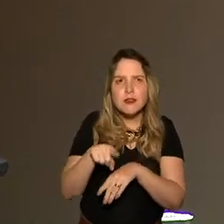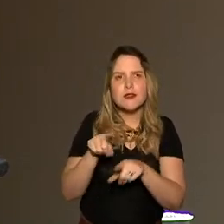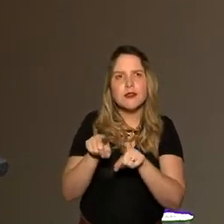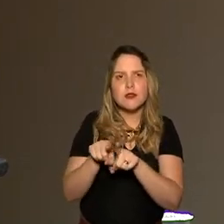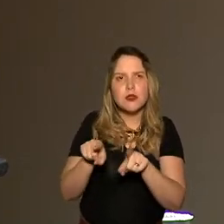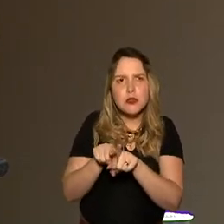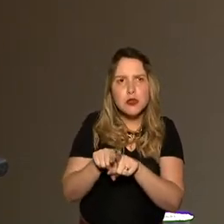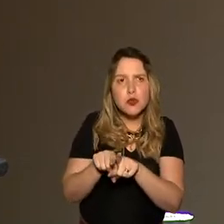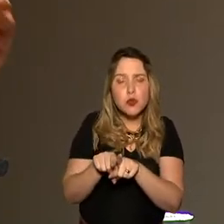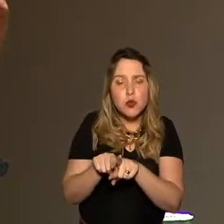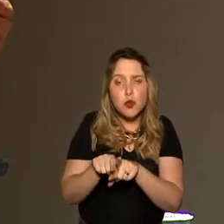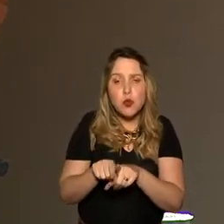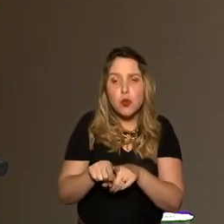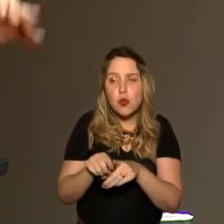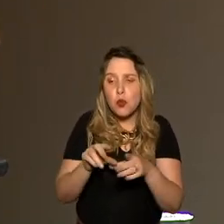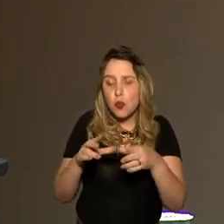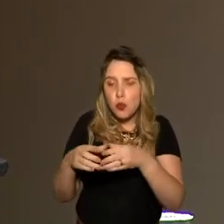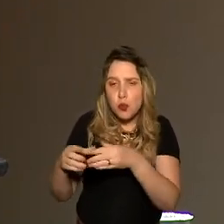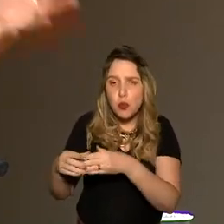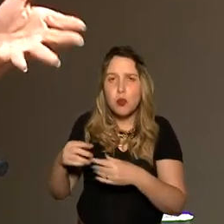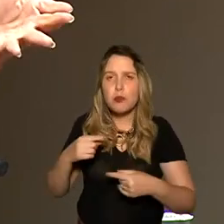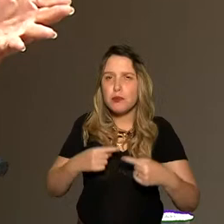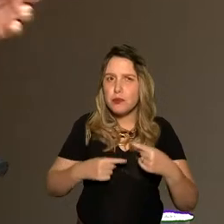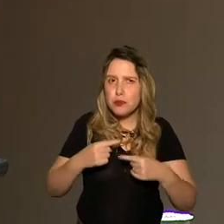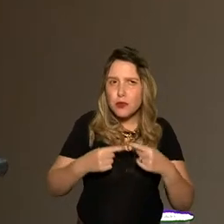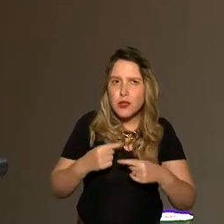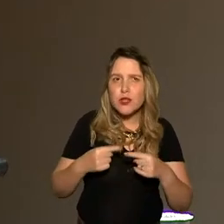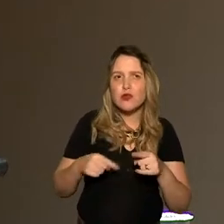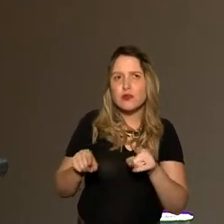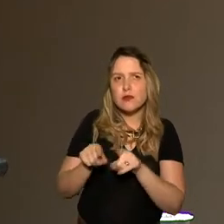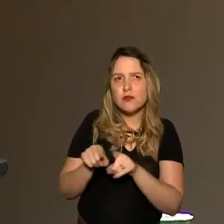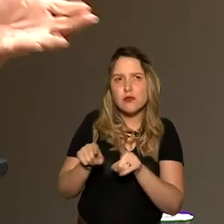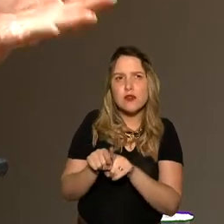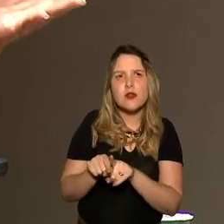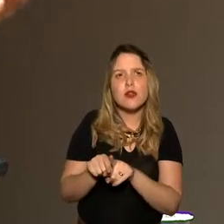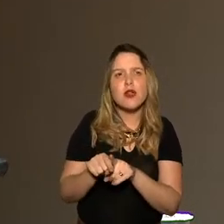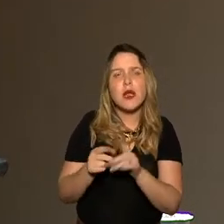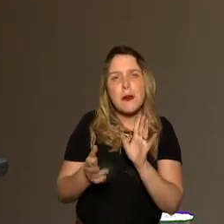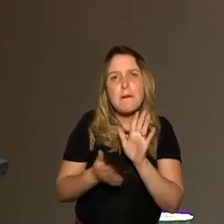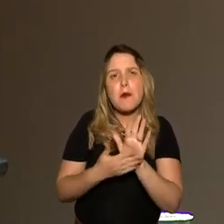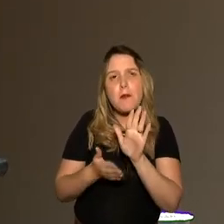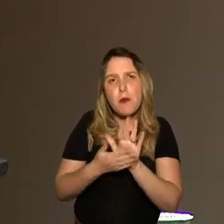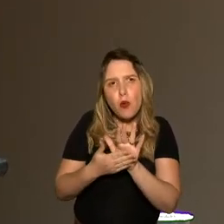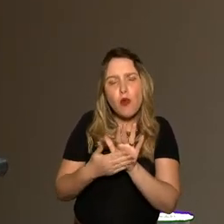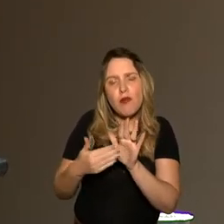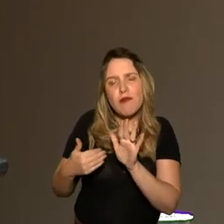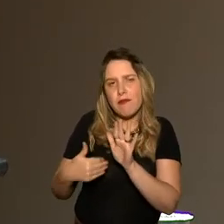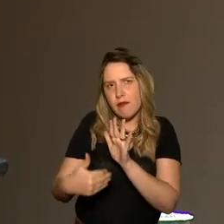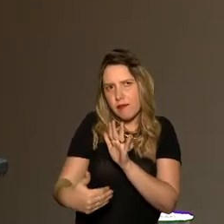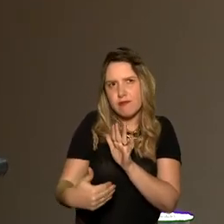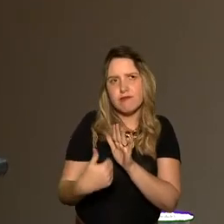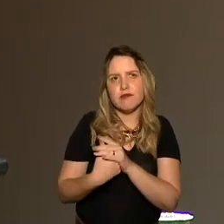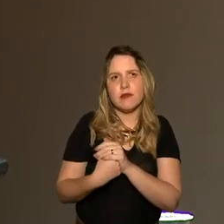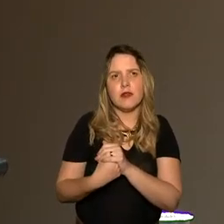um posicionamento político para fazer mudanças e para propor né